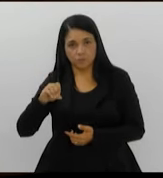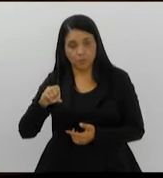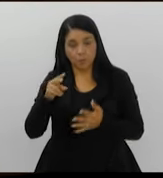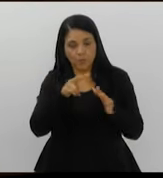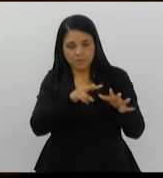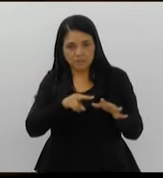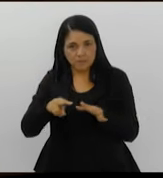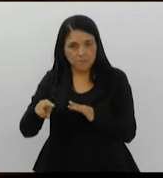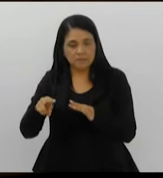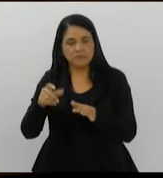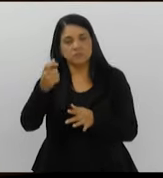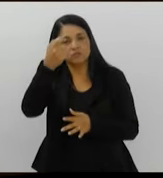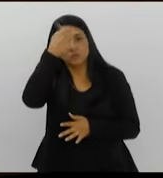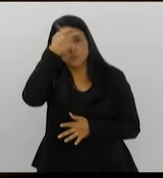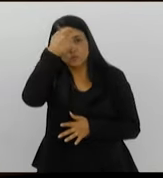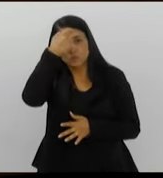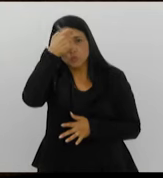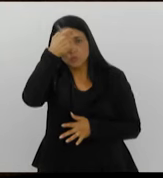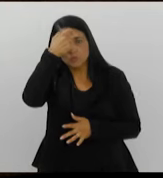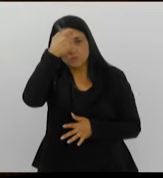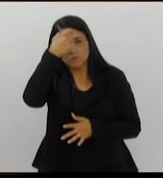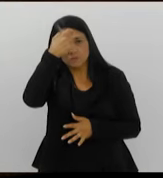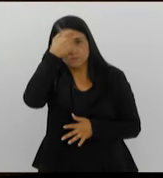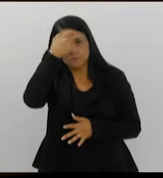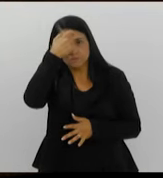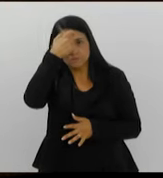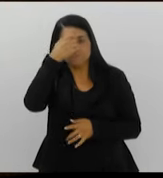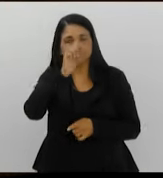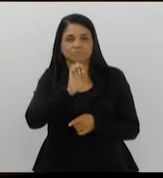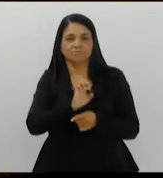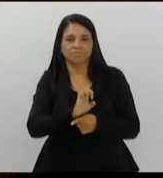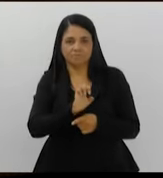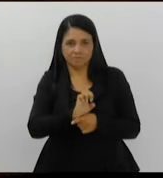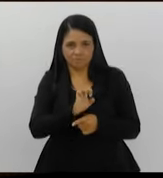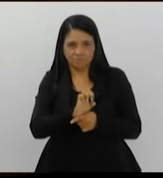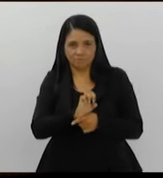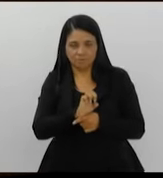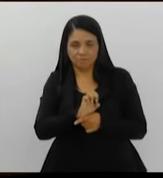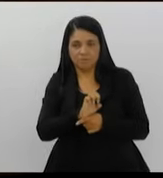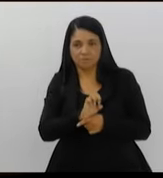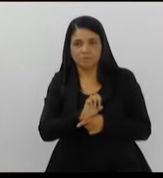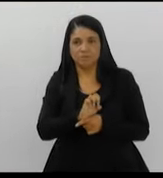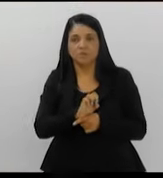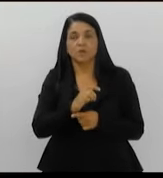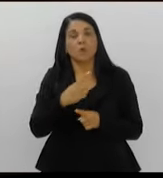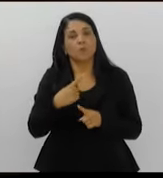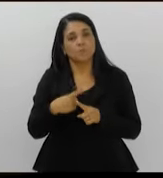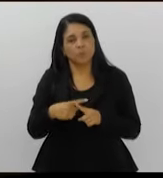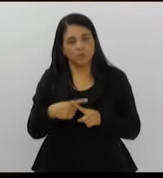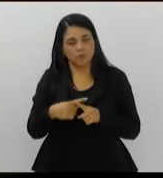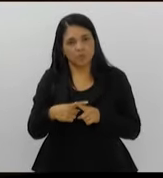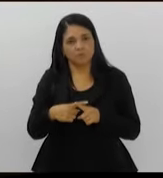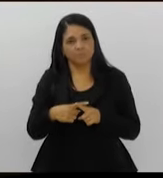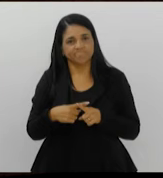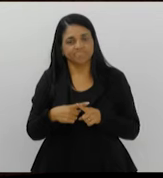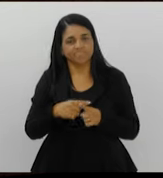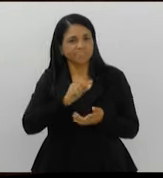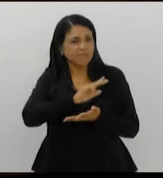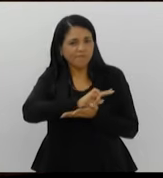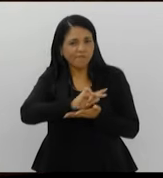semana de conscientização estadual, porque muitos